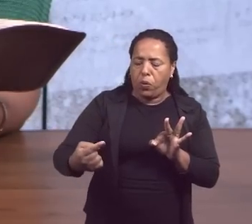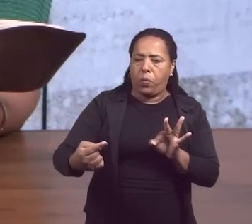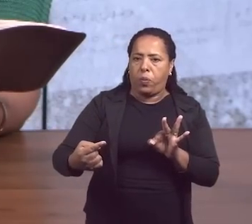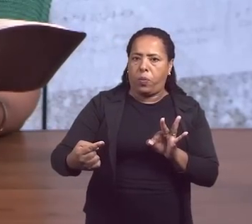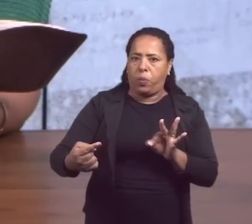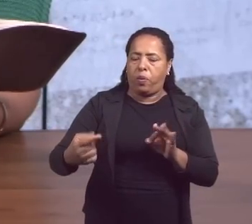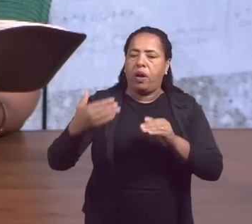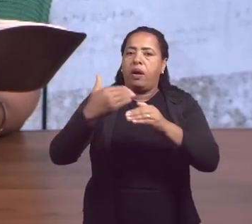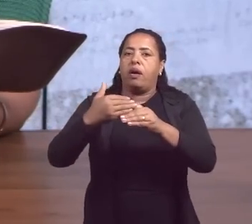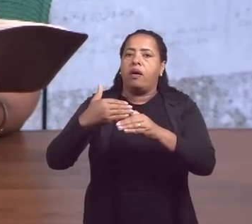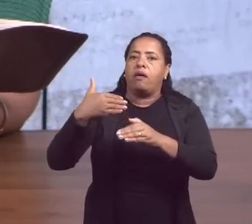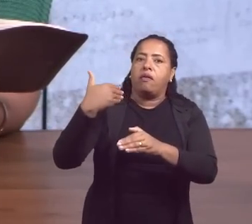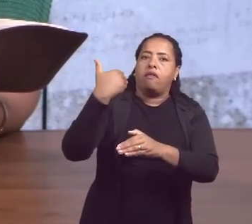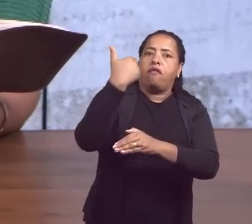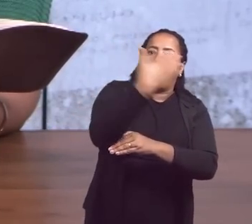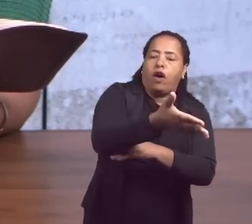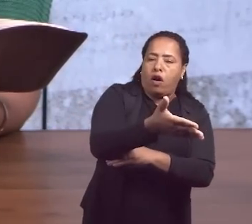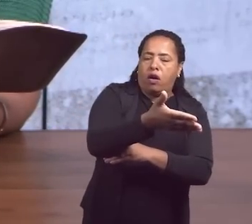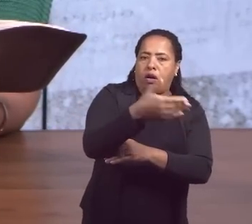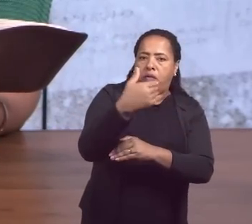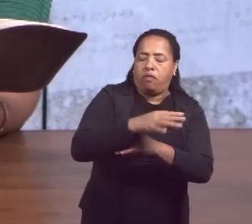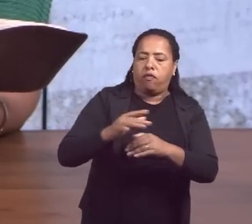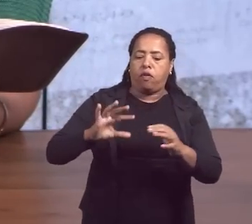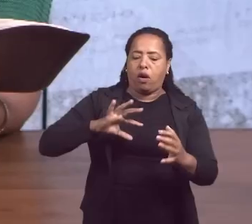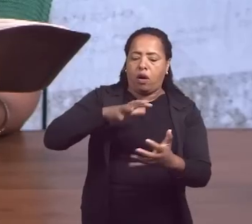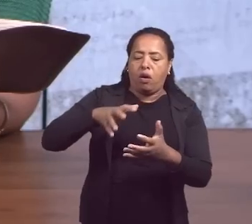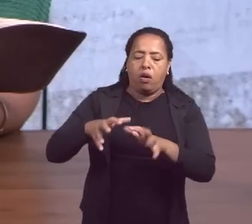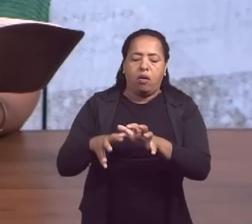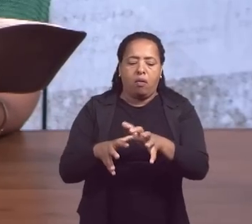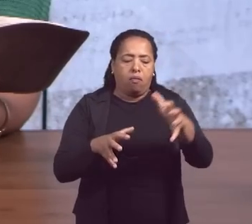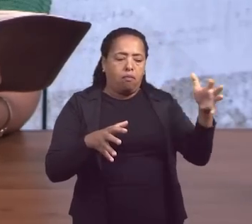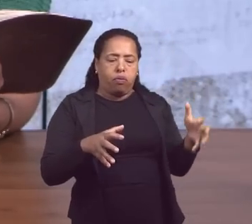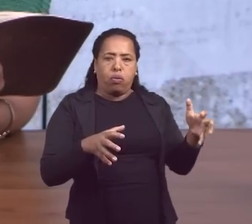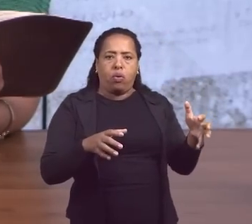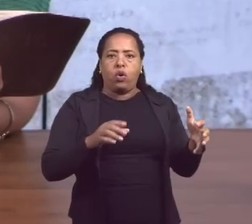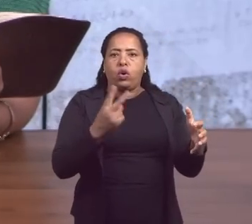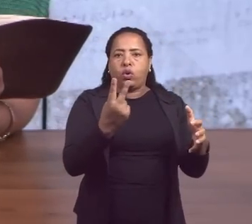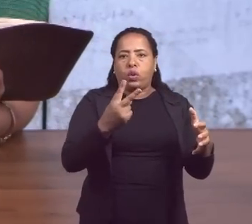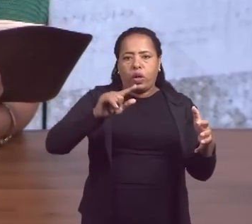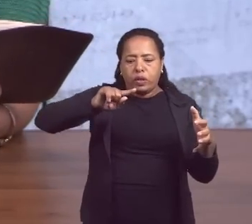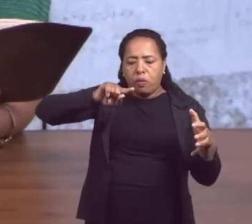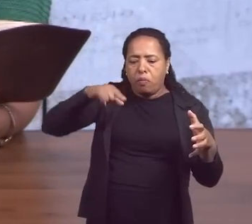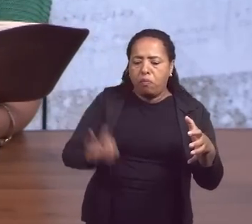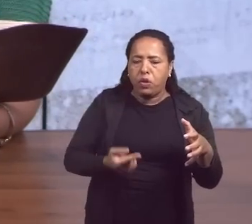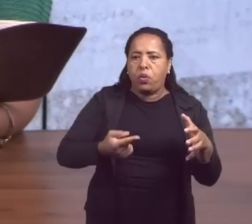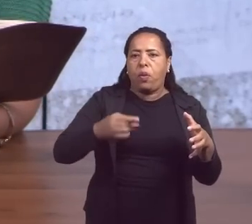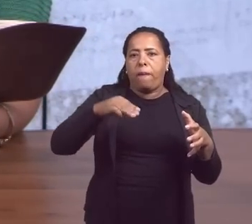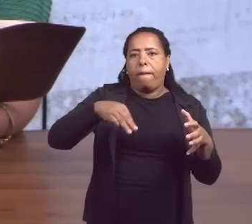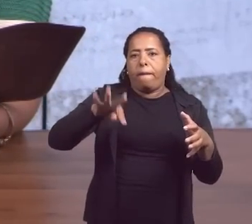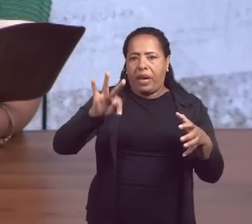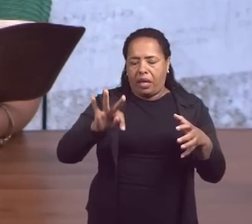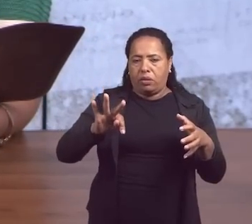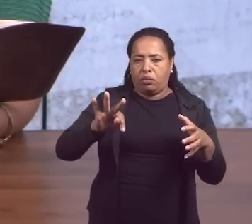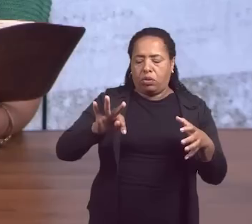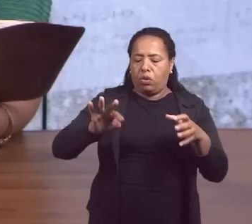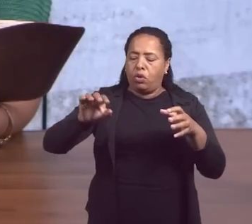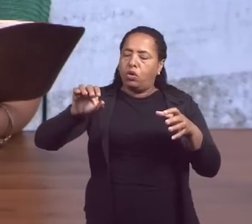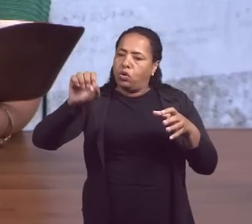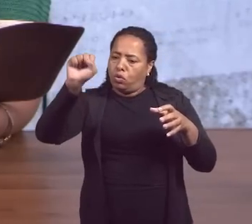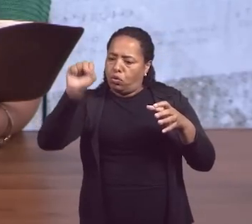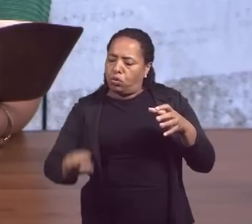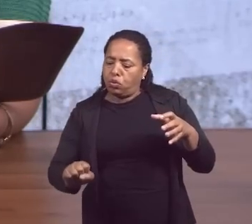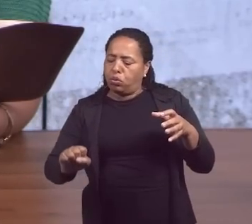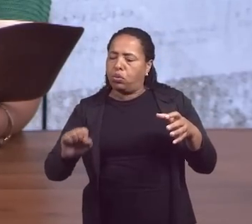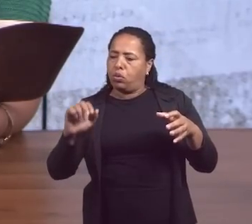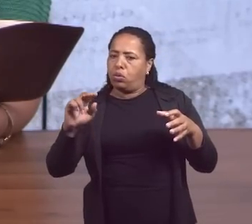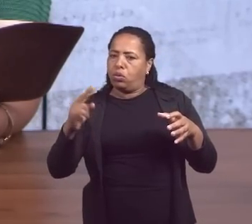da cidade, da banda do oriente, medireis 2000 côvados, e da banda do sul 2000